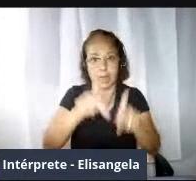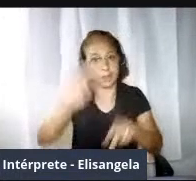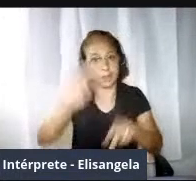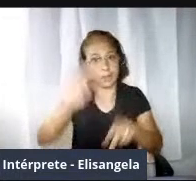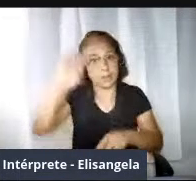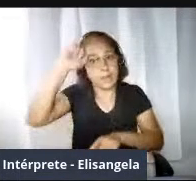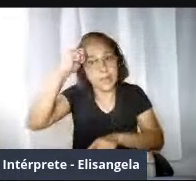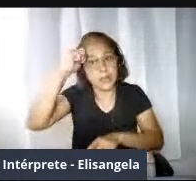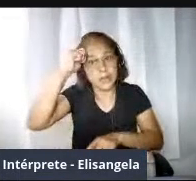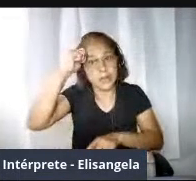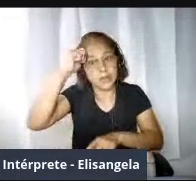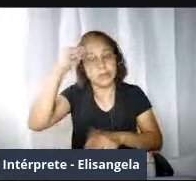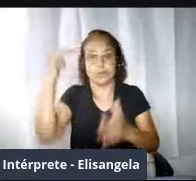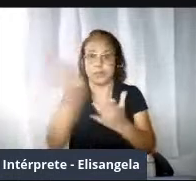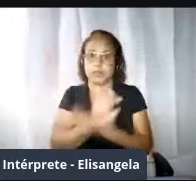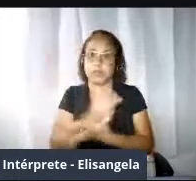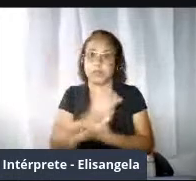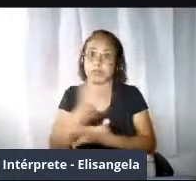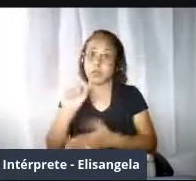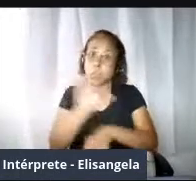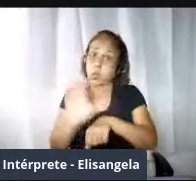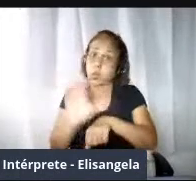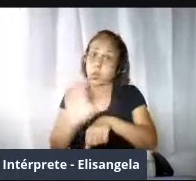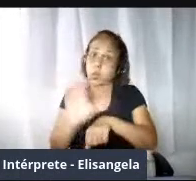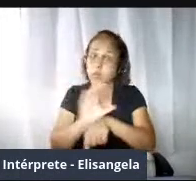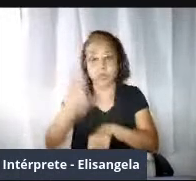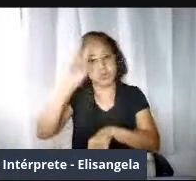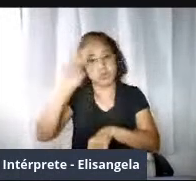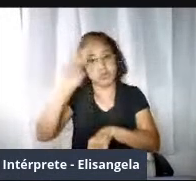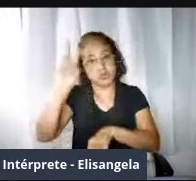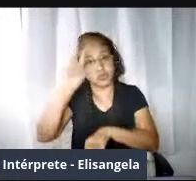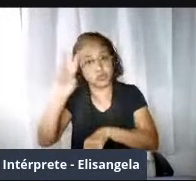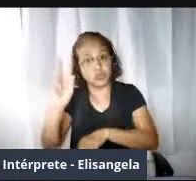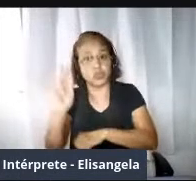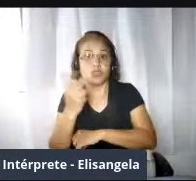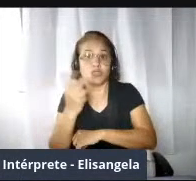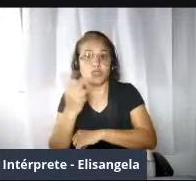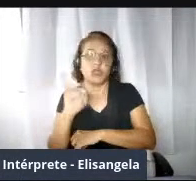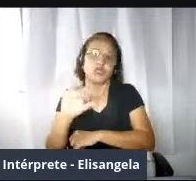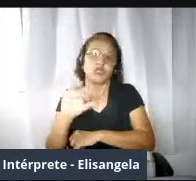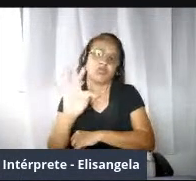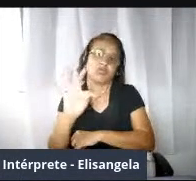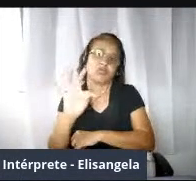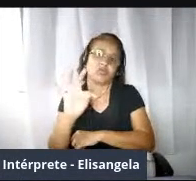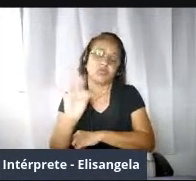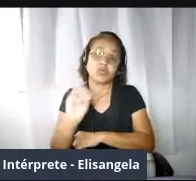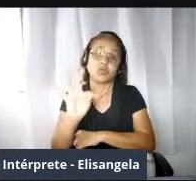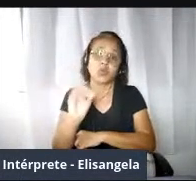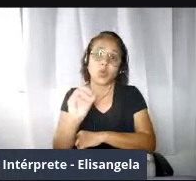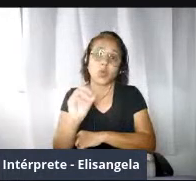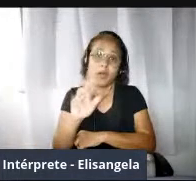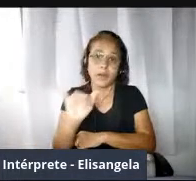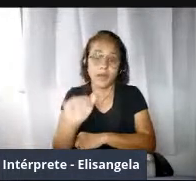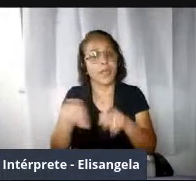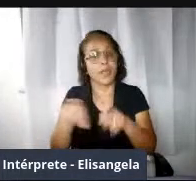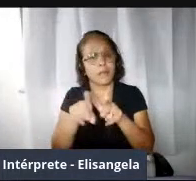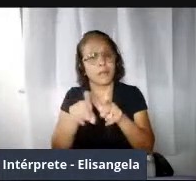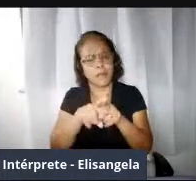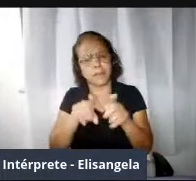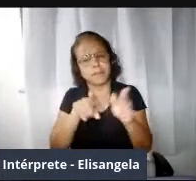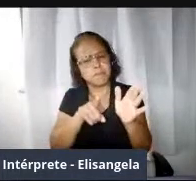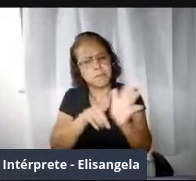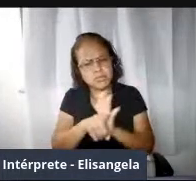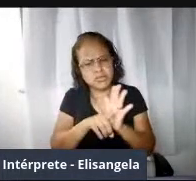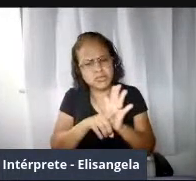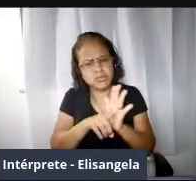história, muito impulsionada lá em 1988, por conta do centenário da abolição. Então, muita pesquisa, muita mudança na perspectiva de